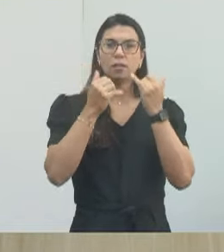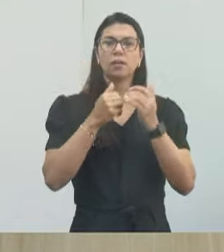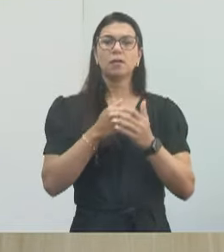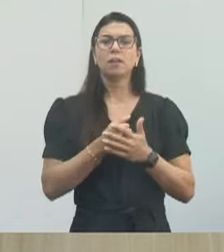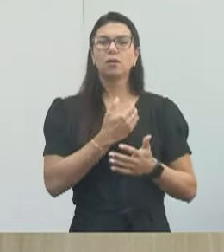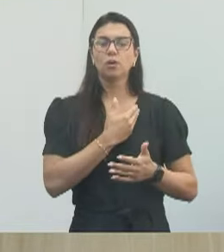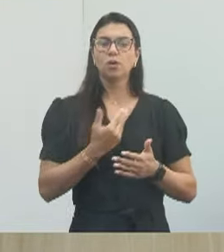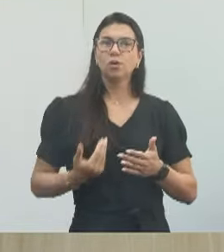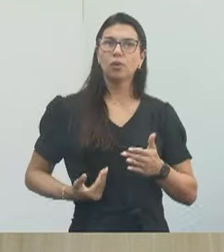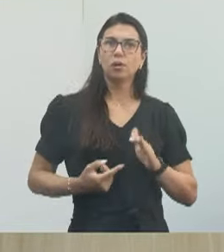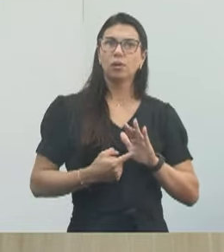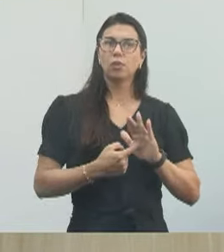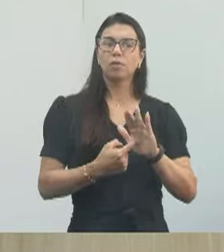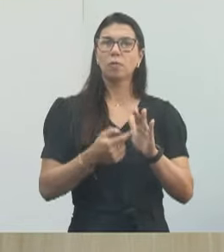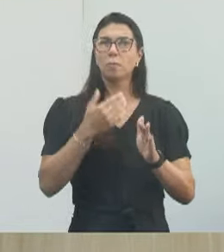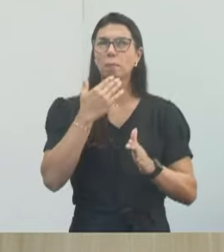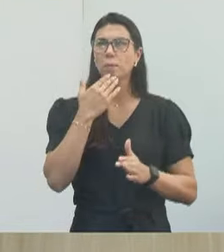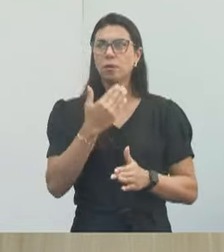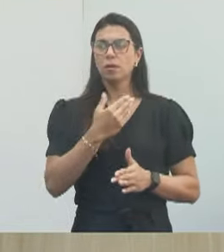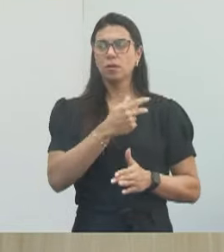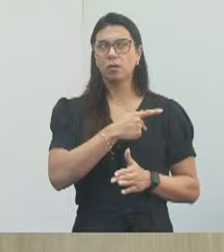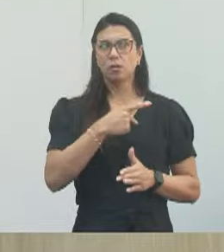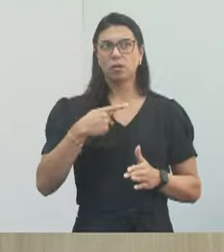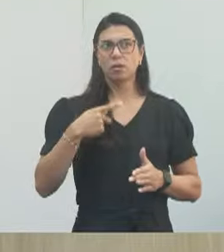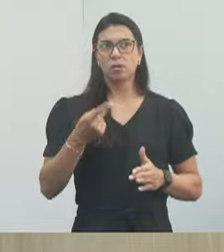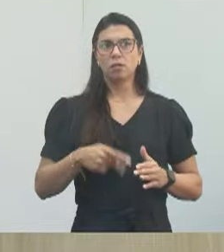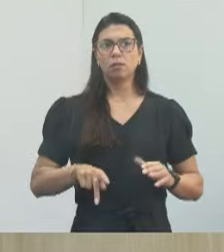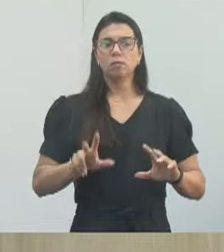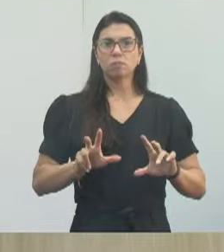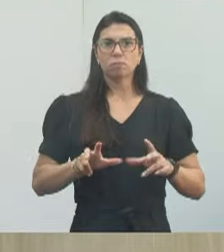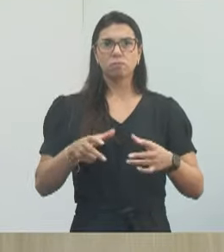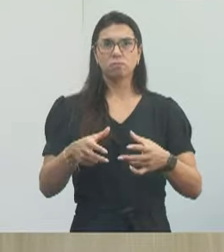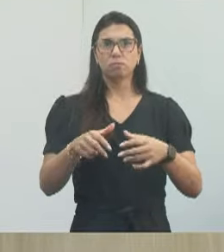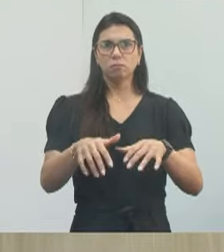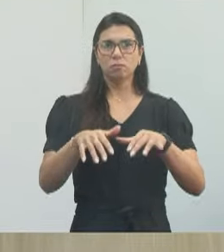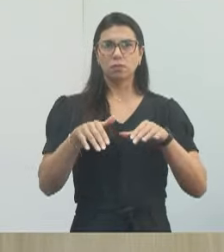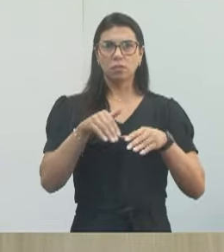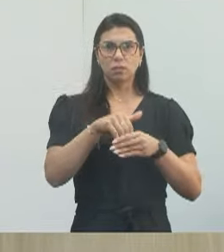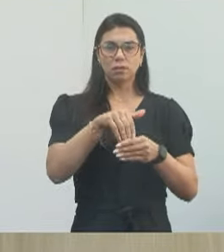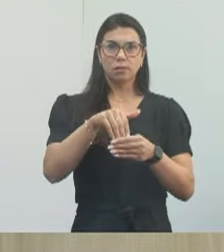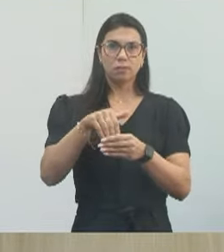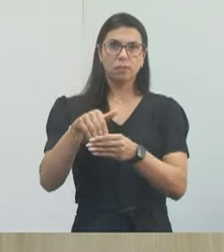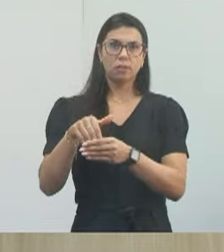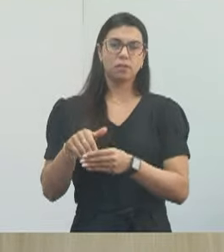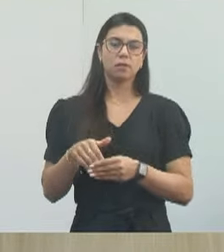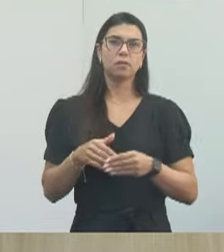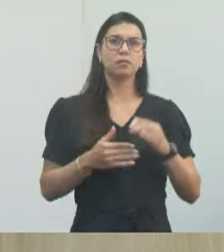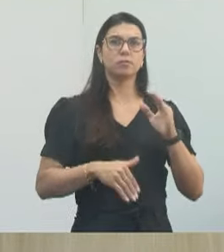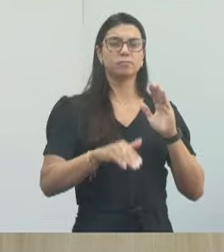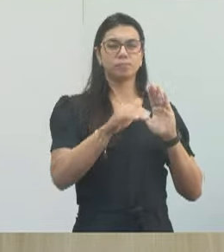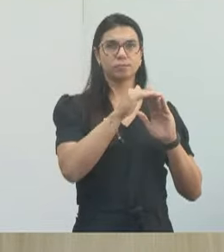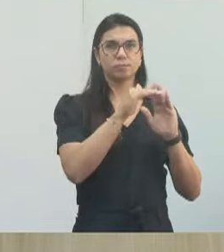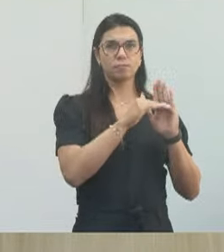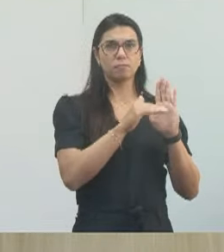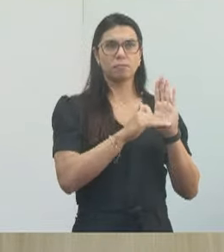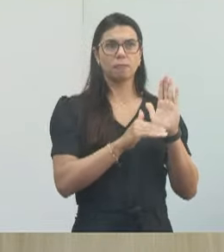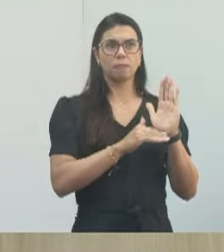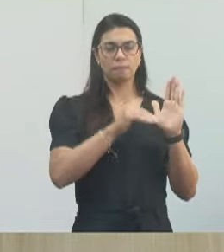excelentíssimo senhor presidente dessa casa ouvido e aprovado pela iG plenário cumprid as formalidades